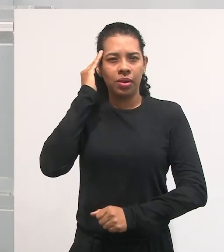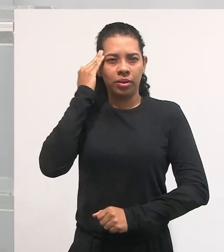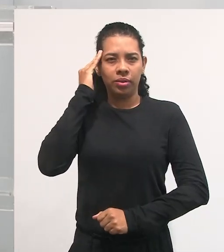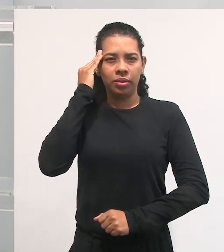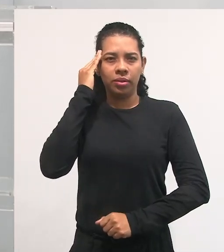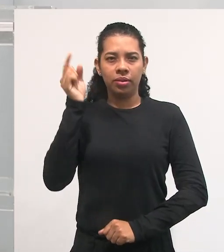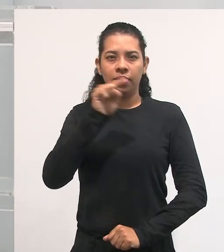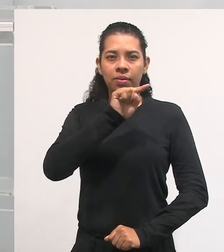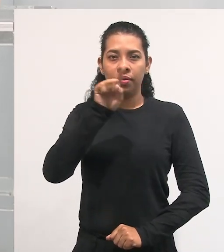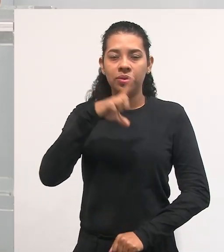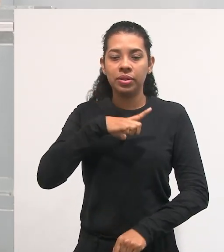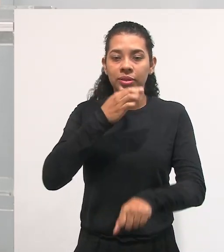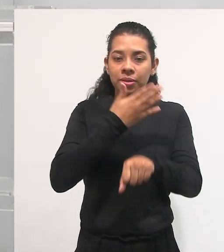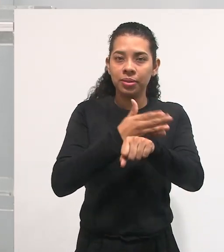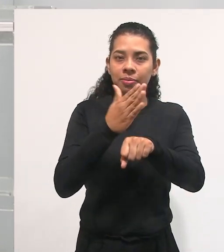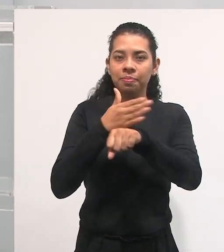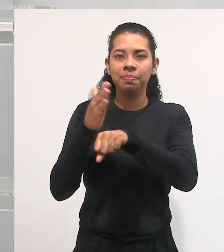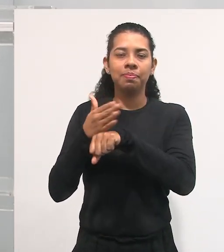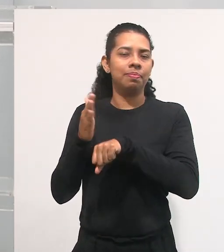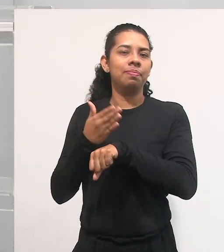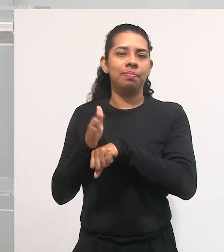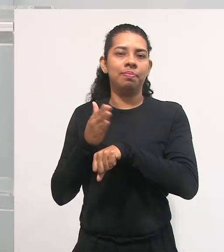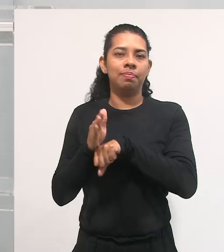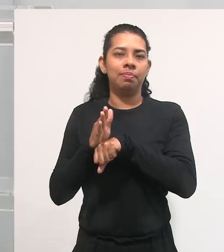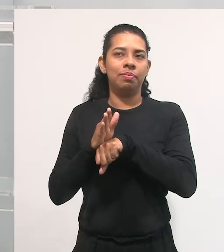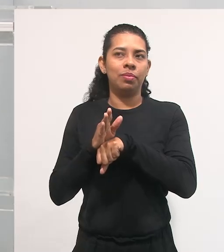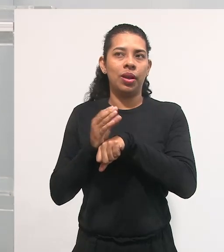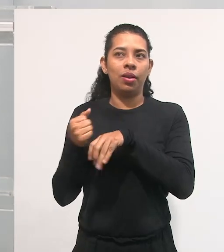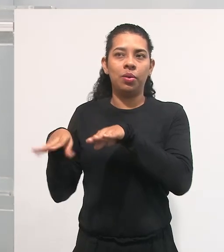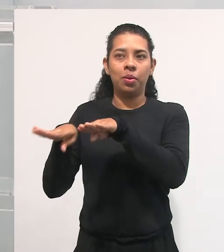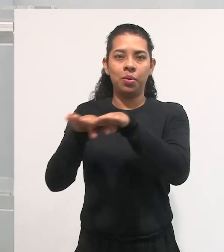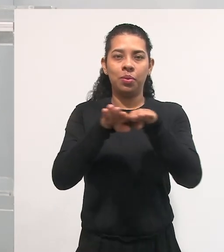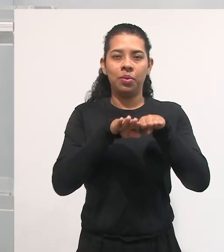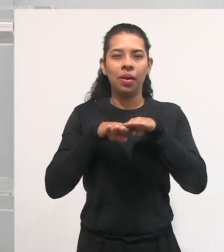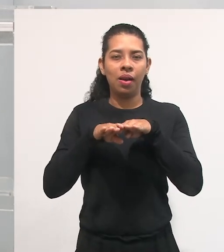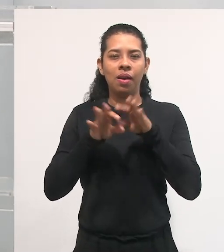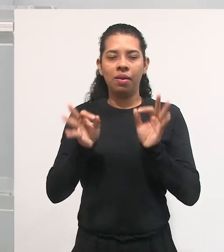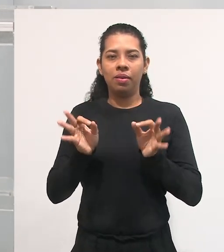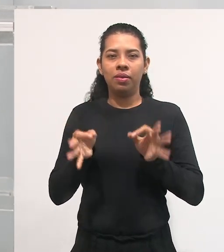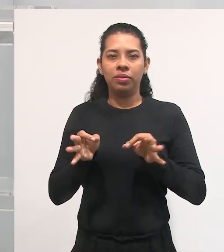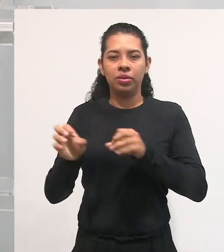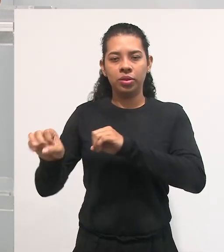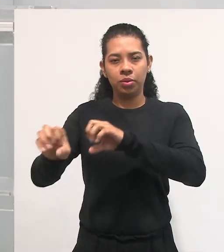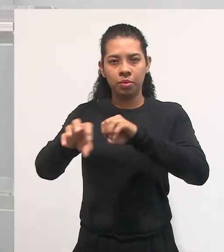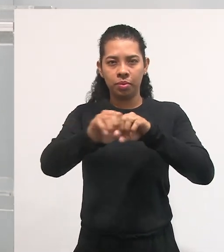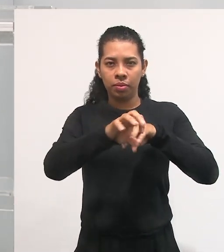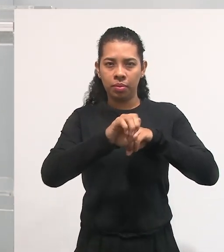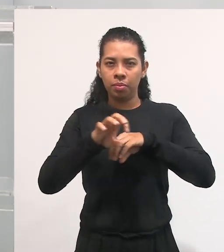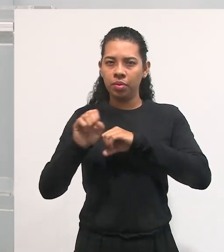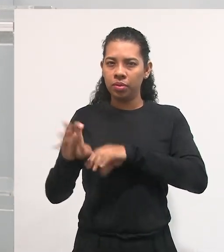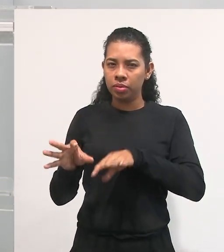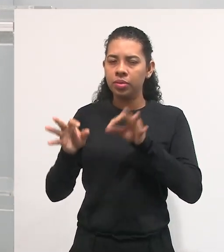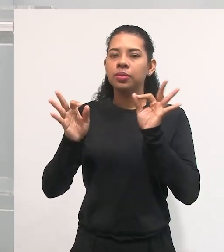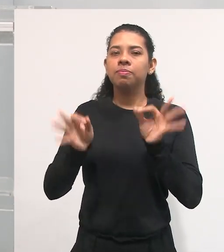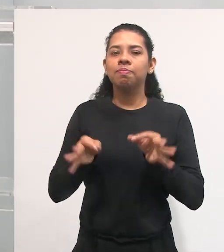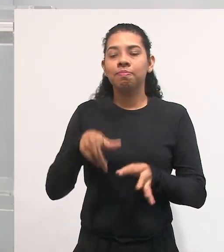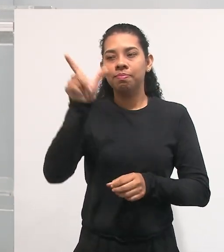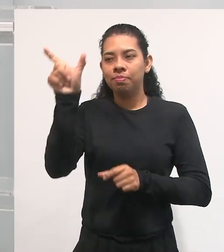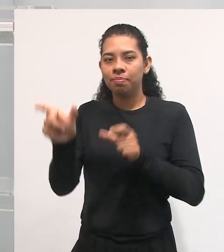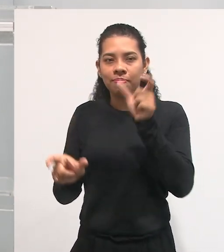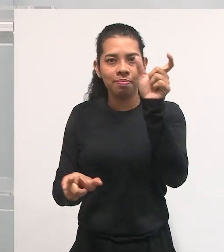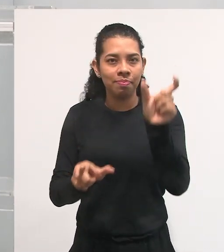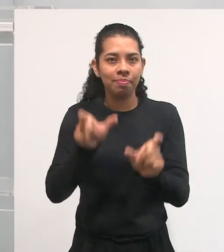crítica que a gente vai entender você tem práticas pedagógicas pautadas em atividades colaborativas no